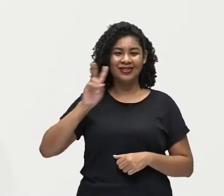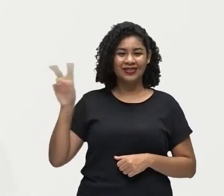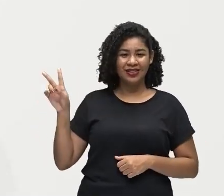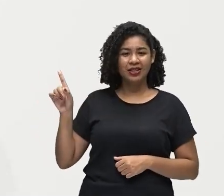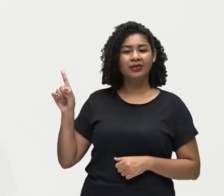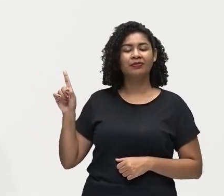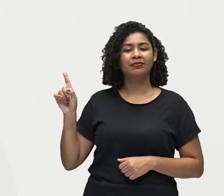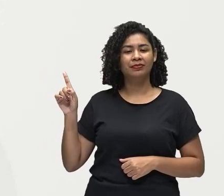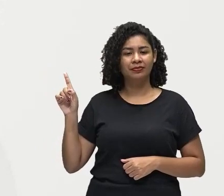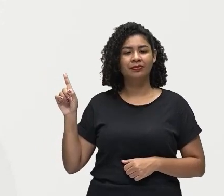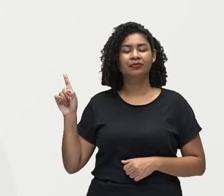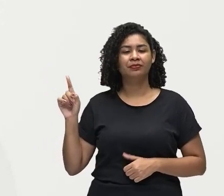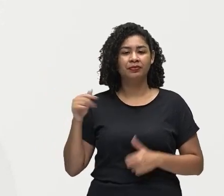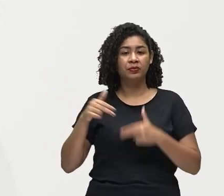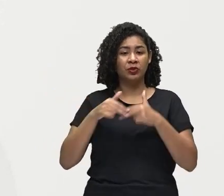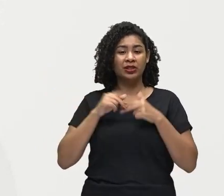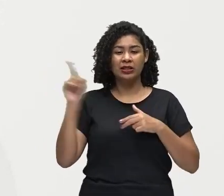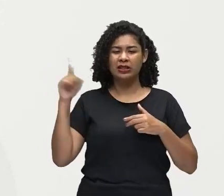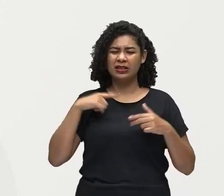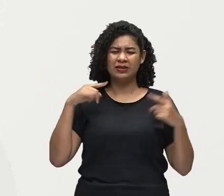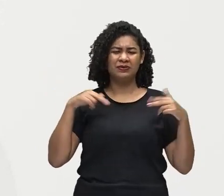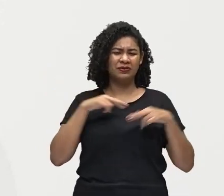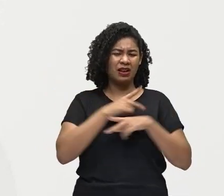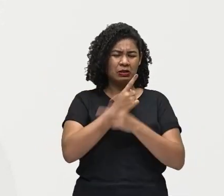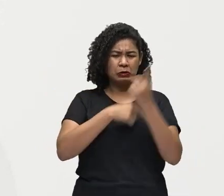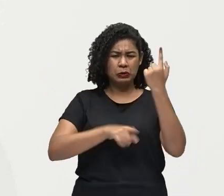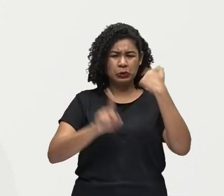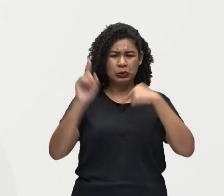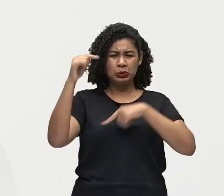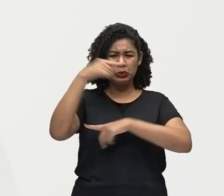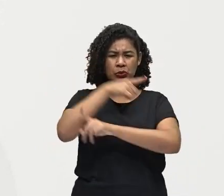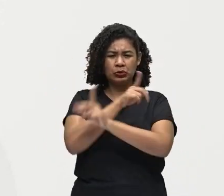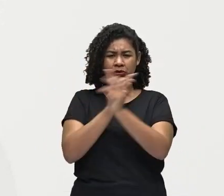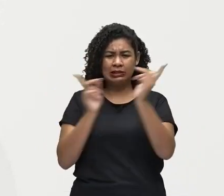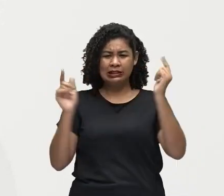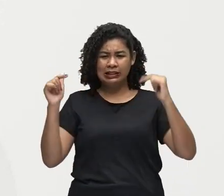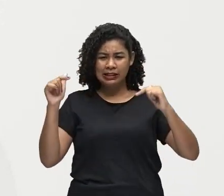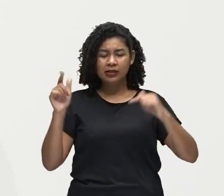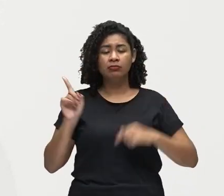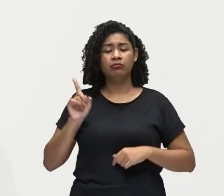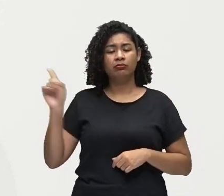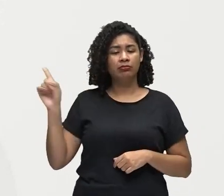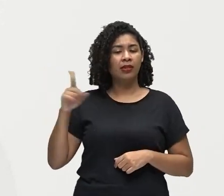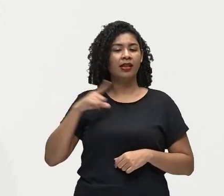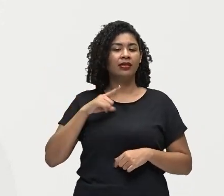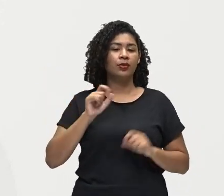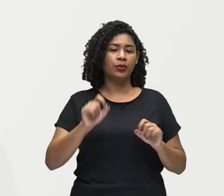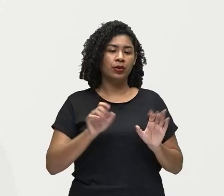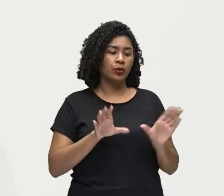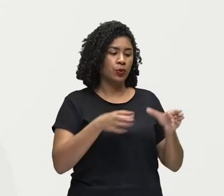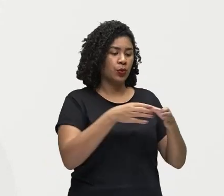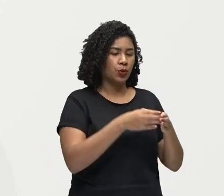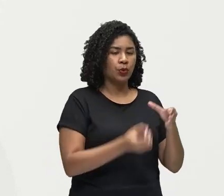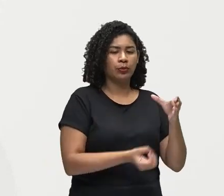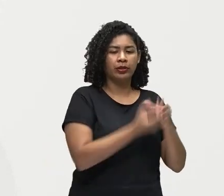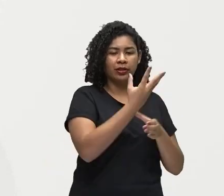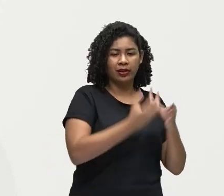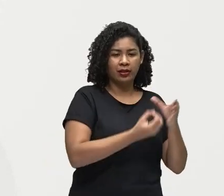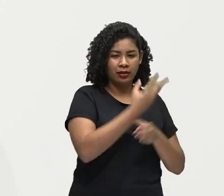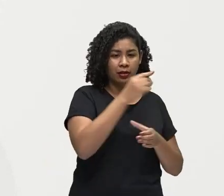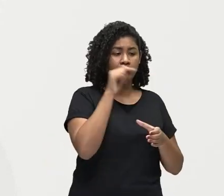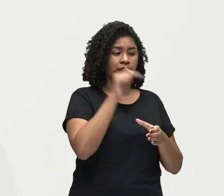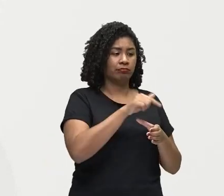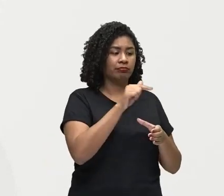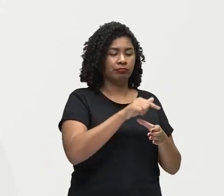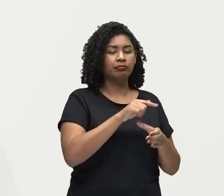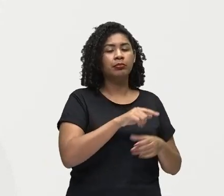Essa sim, né, está bem emaranhado ali, onde você observa ali os seres produtores servindo de alimento